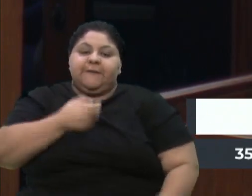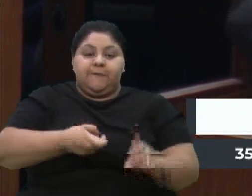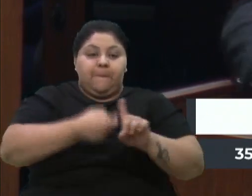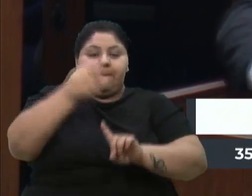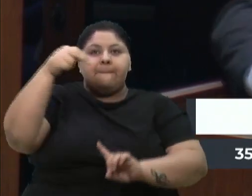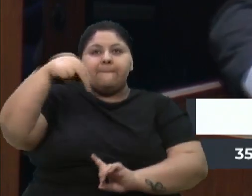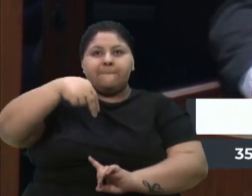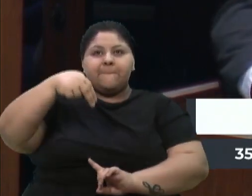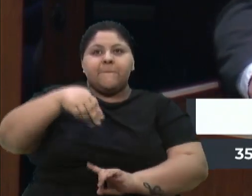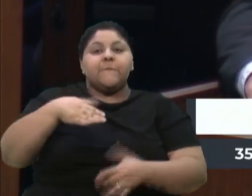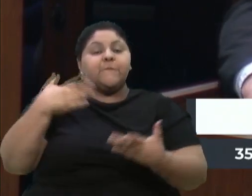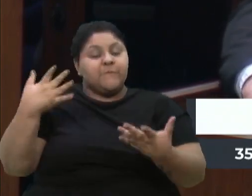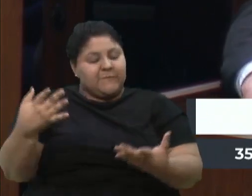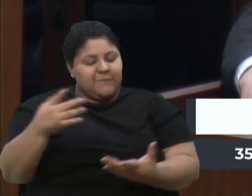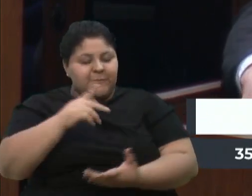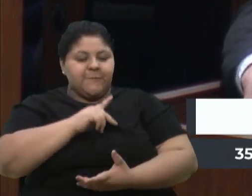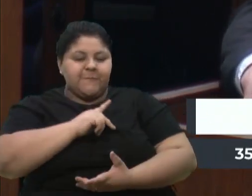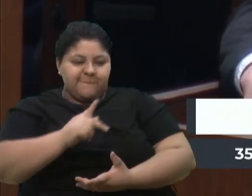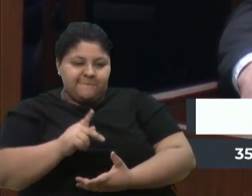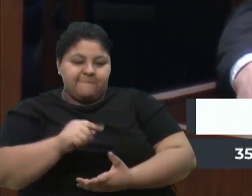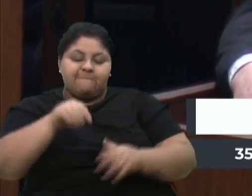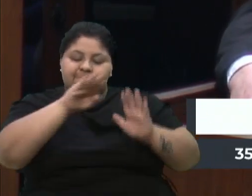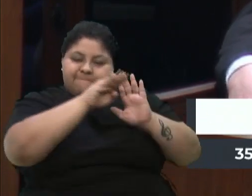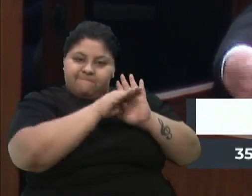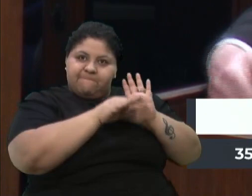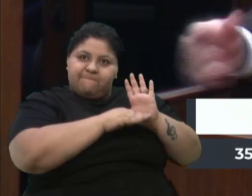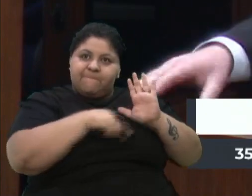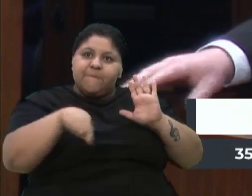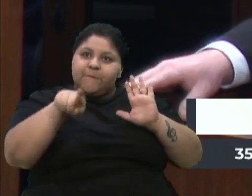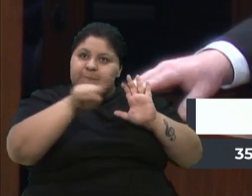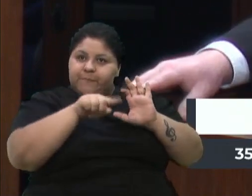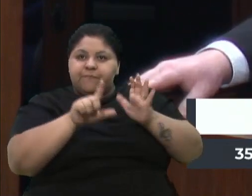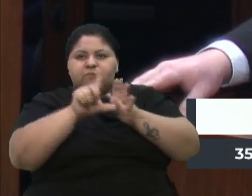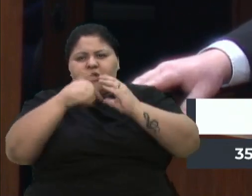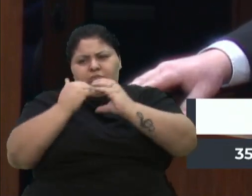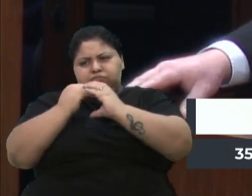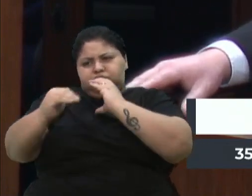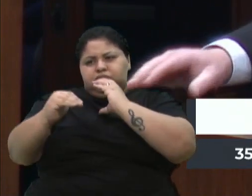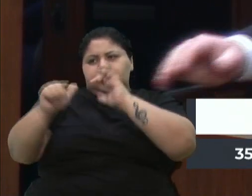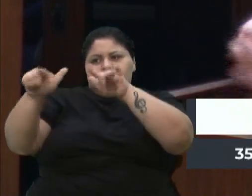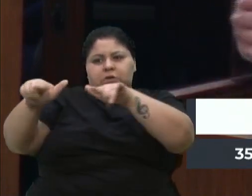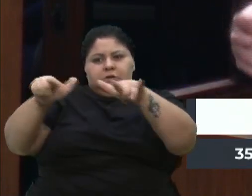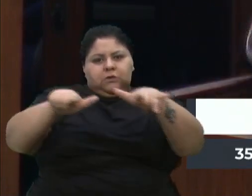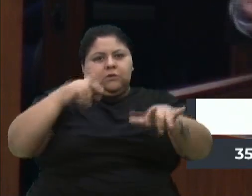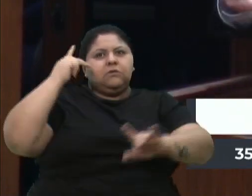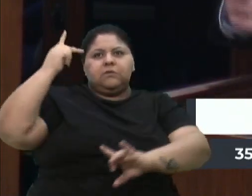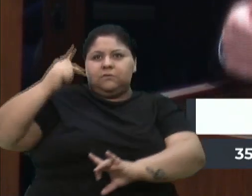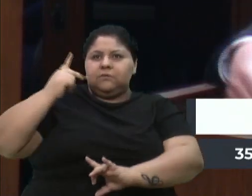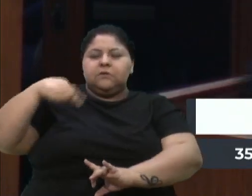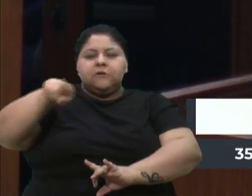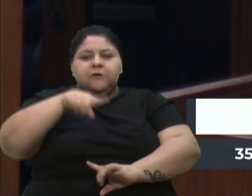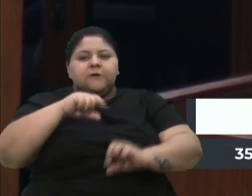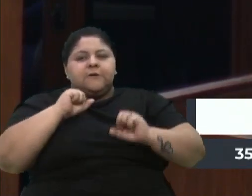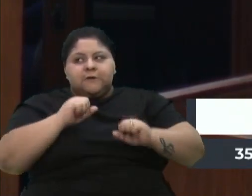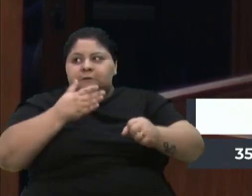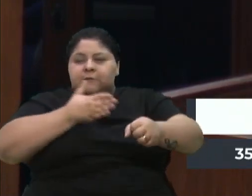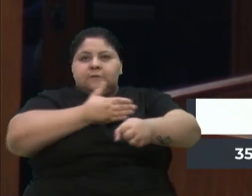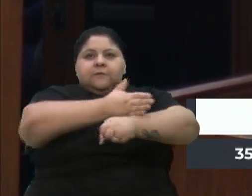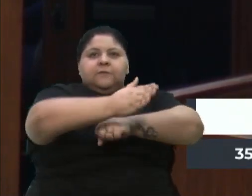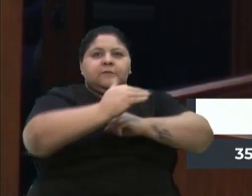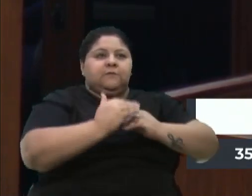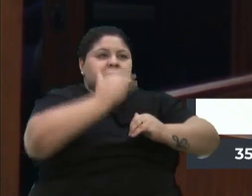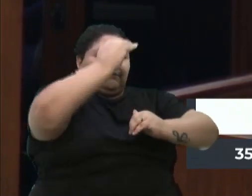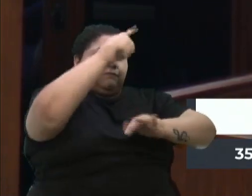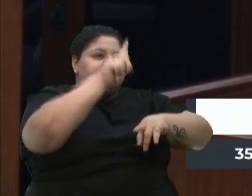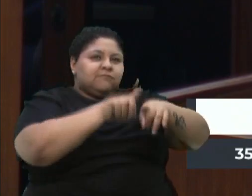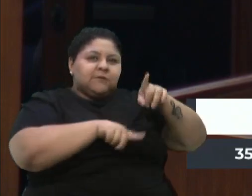Então, senhor presidente, essa programação nós estaremos enviando aos gabinetes dos senhores e que vocês possam participar do máximo de